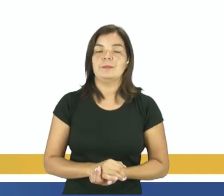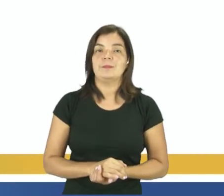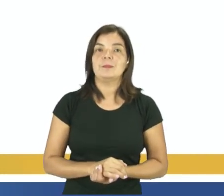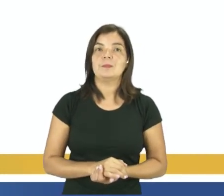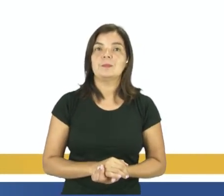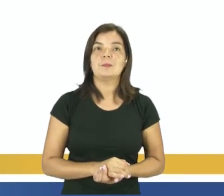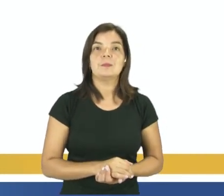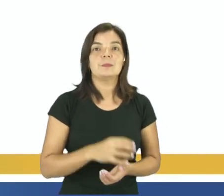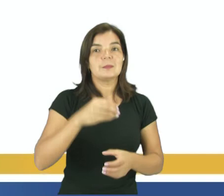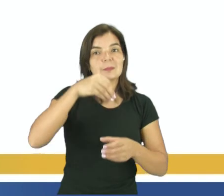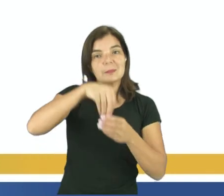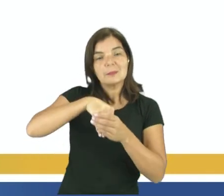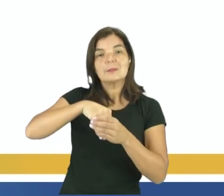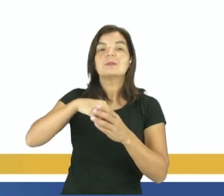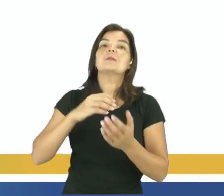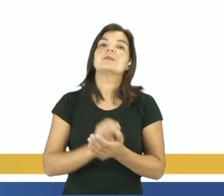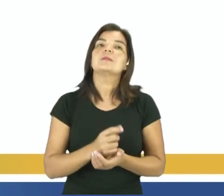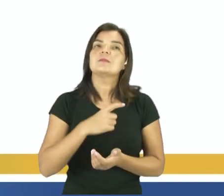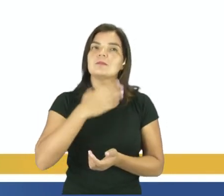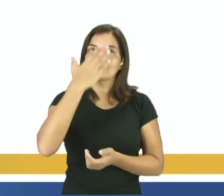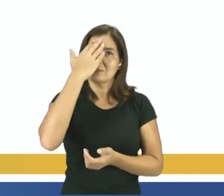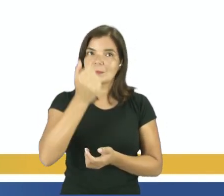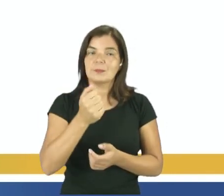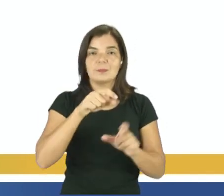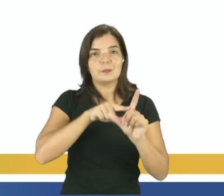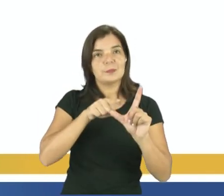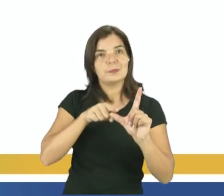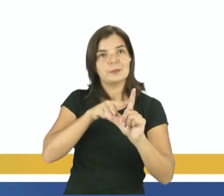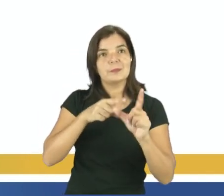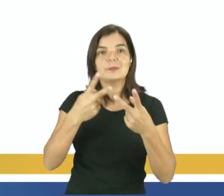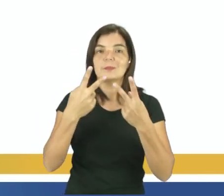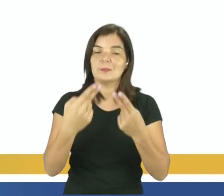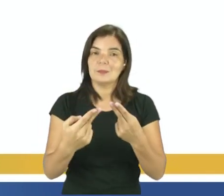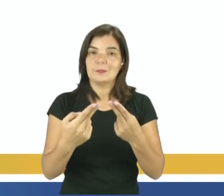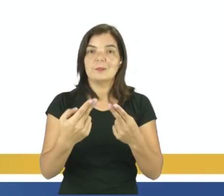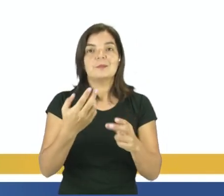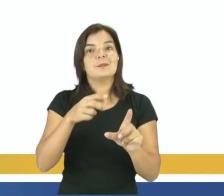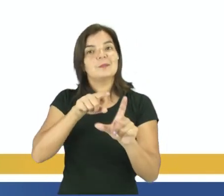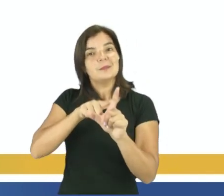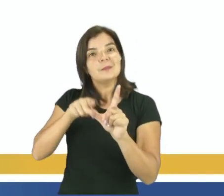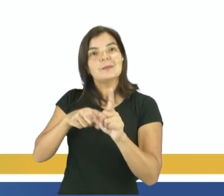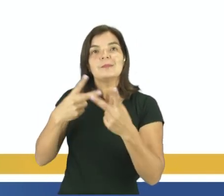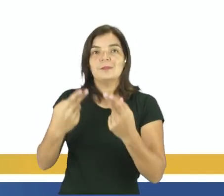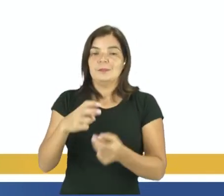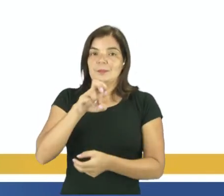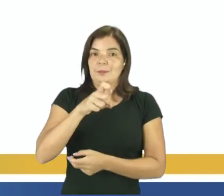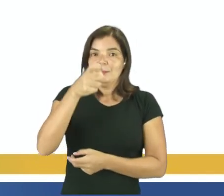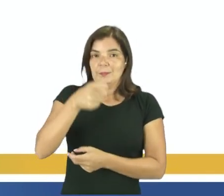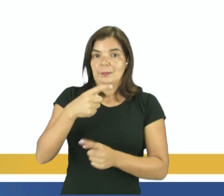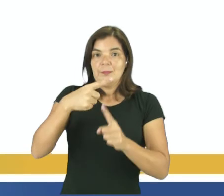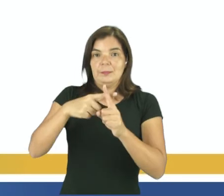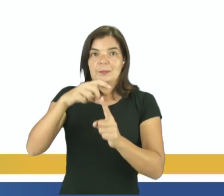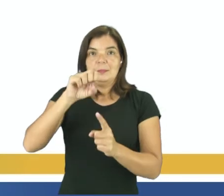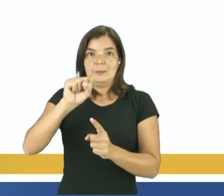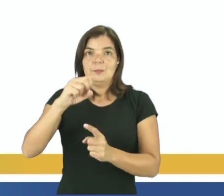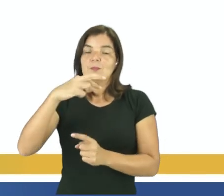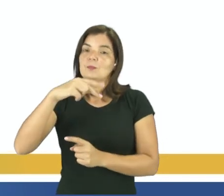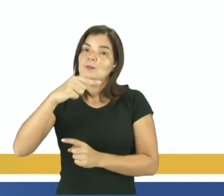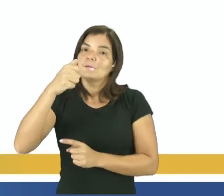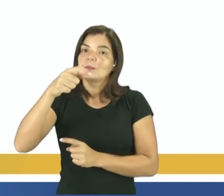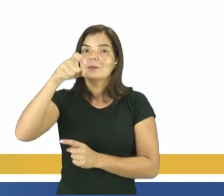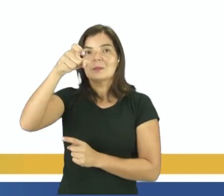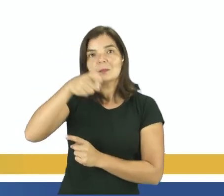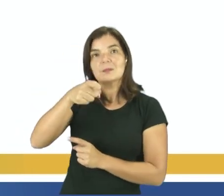alternos internos, eu sei que este ângulo tem a mesma medida desse. Então, eu igualo 5x mais 8 igual